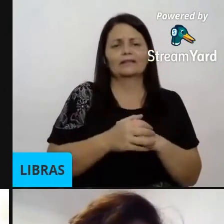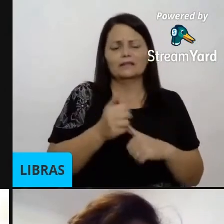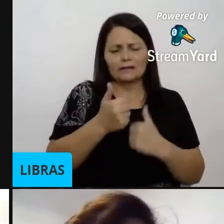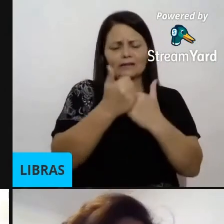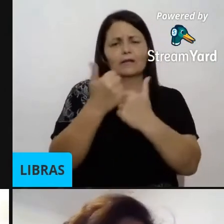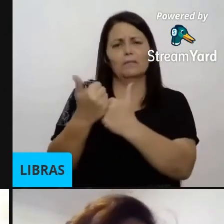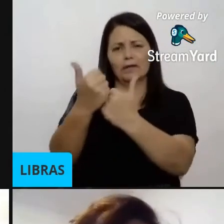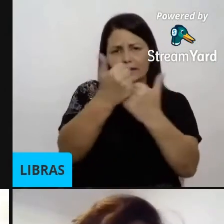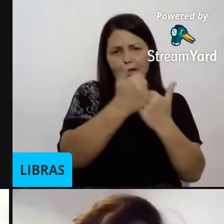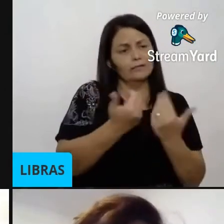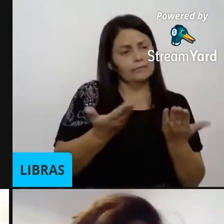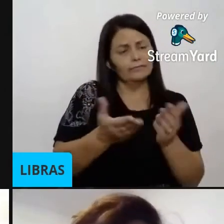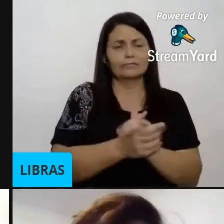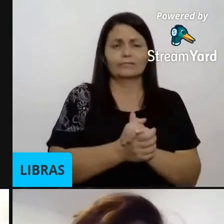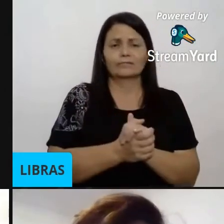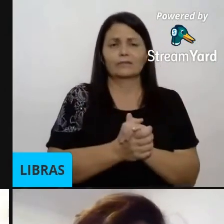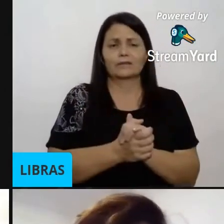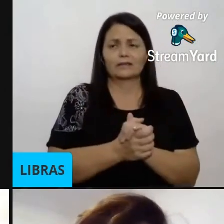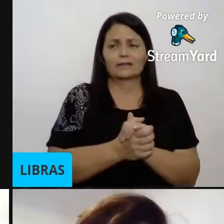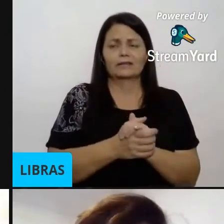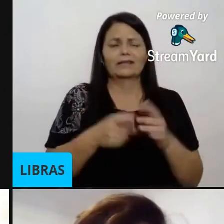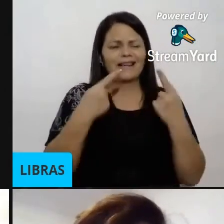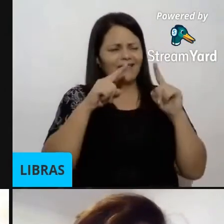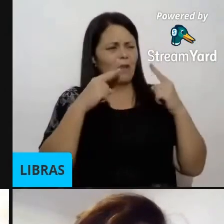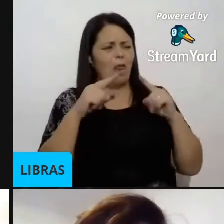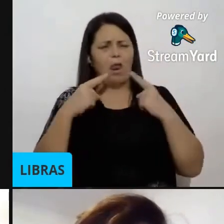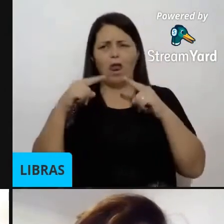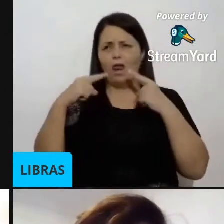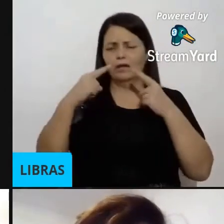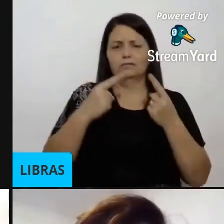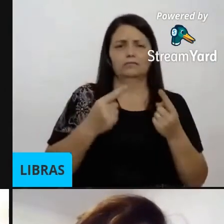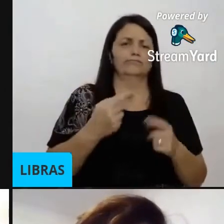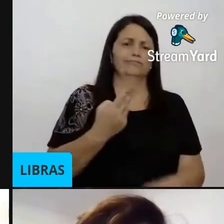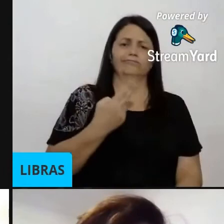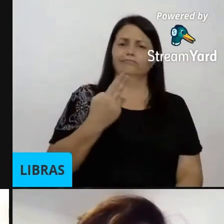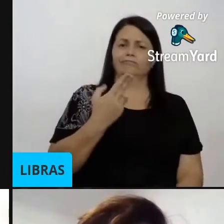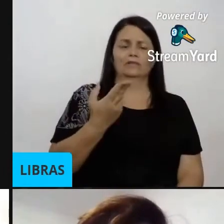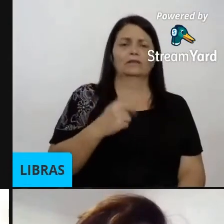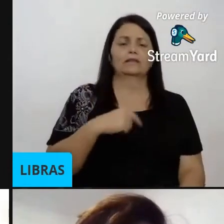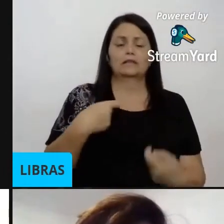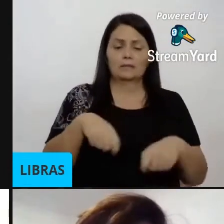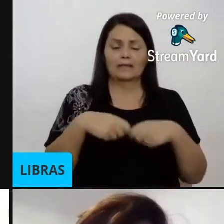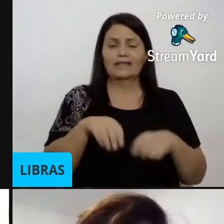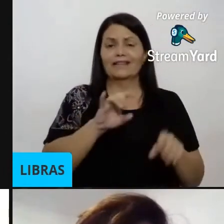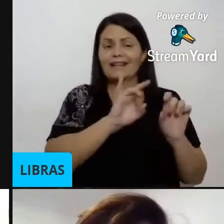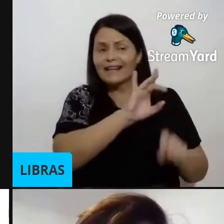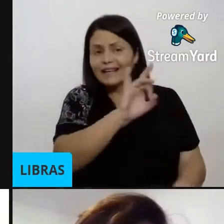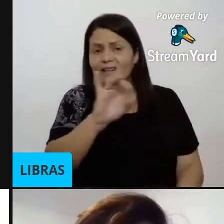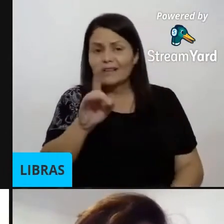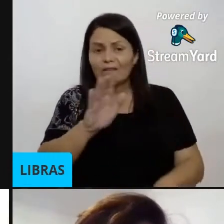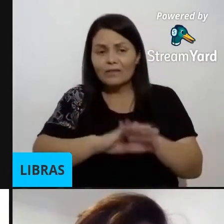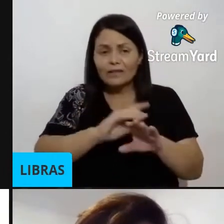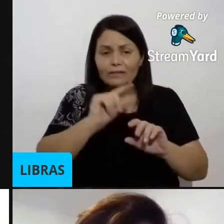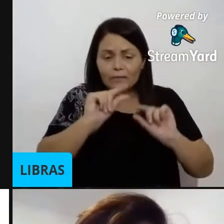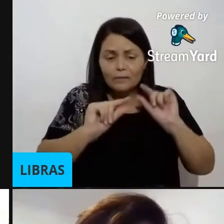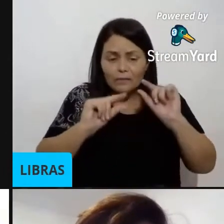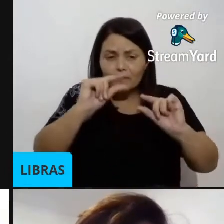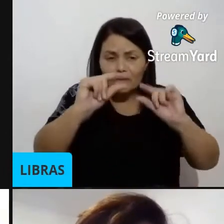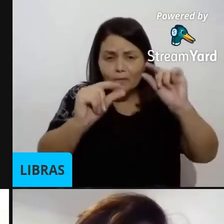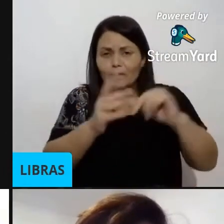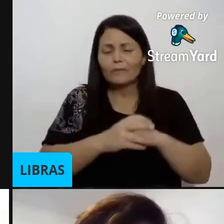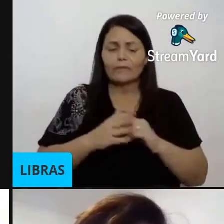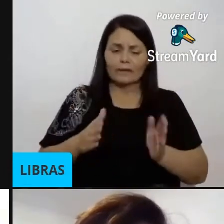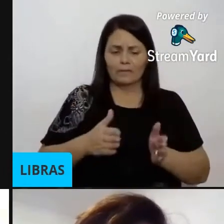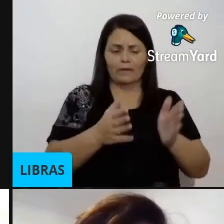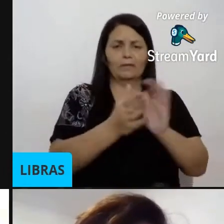apoiar, né? Não adianta. Não adianta reclamar. A gente que reclama, não adianta nada. A gente tem que, cada um, fazer um pouquinho. É o que é o